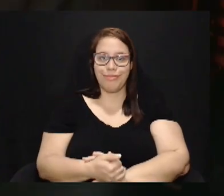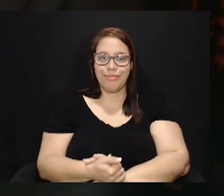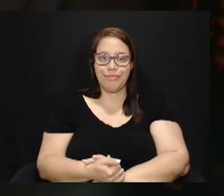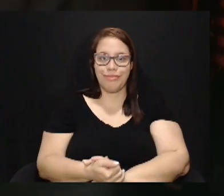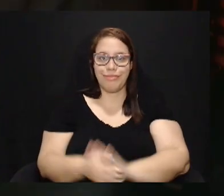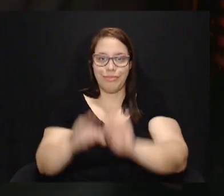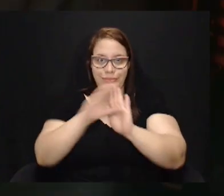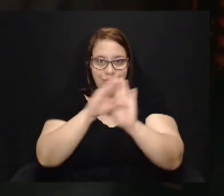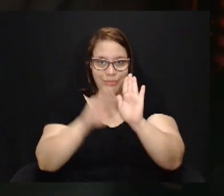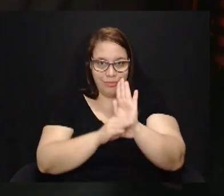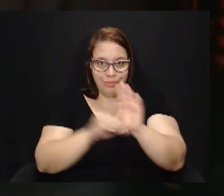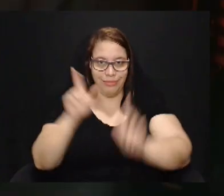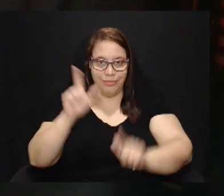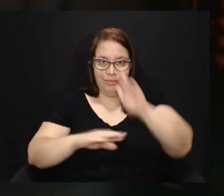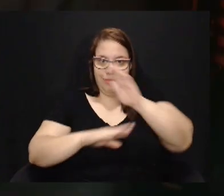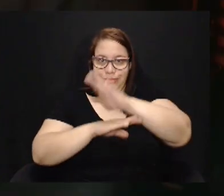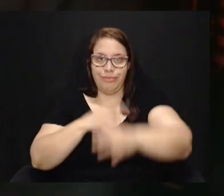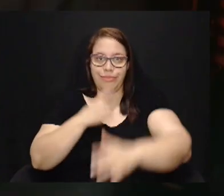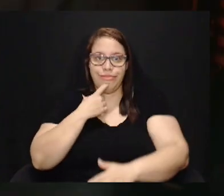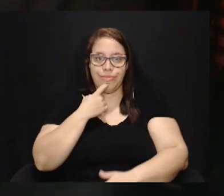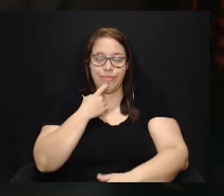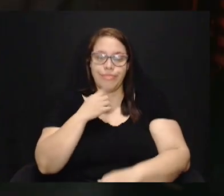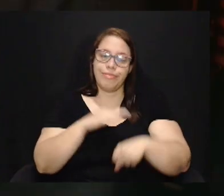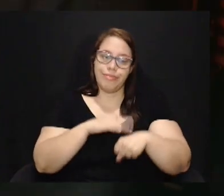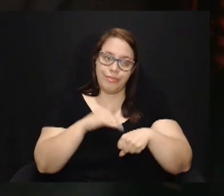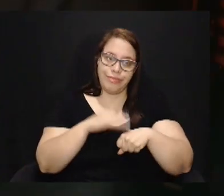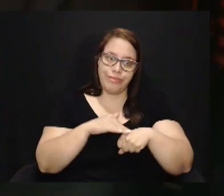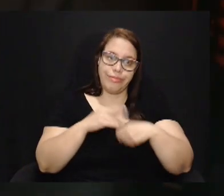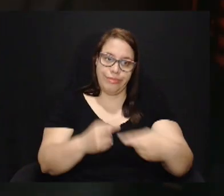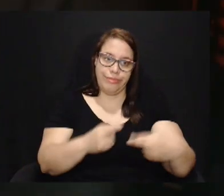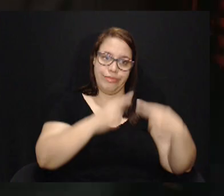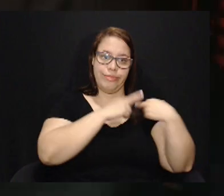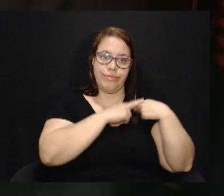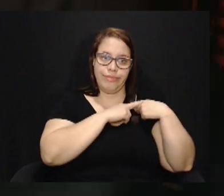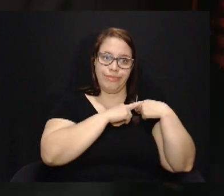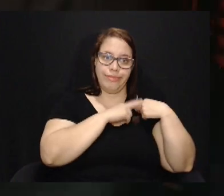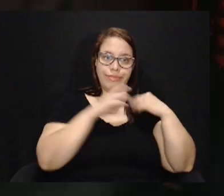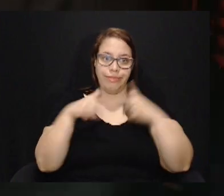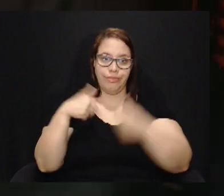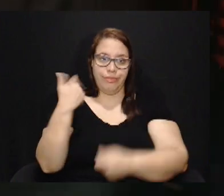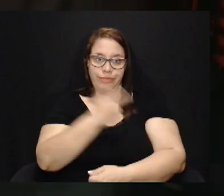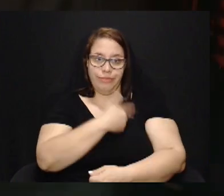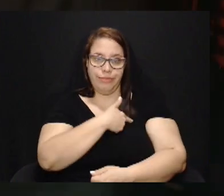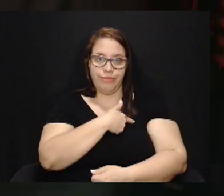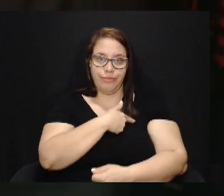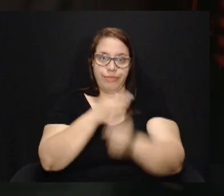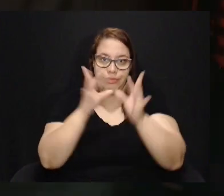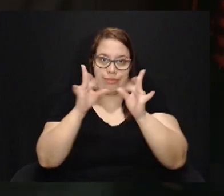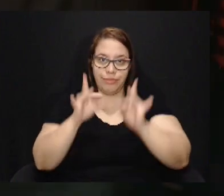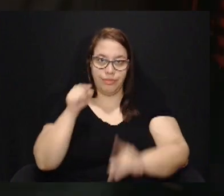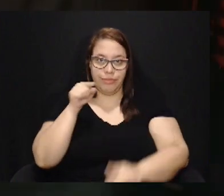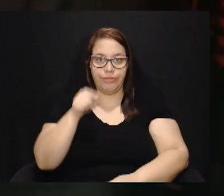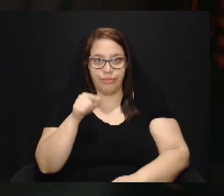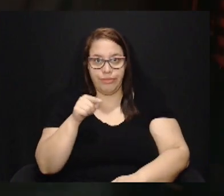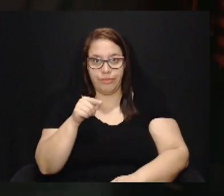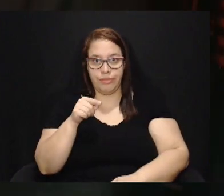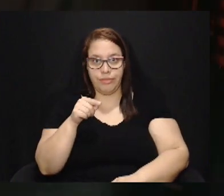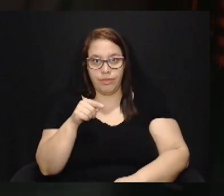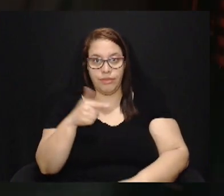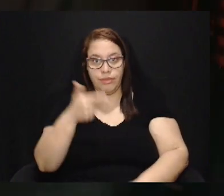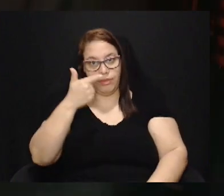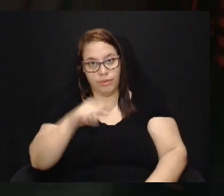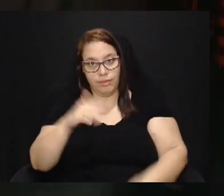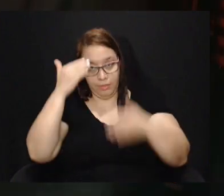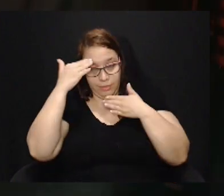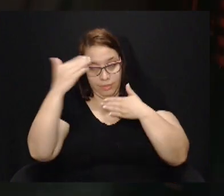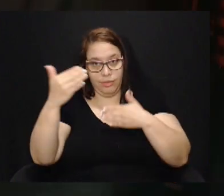Campinas está feita com muito carinho, muita responsabilidade de toda a nossa equipe, especialmente para você que está aí do outro lado. Mais uma vez agradecendo a nossa